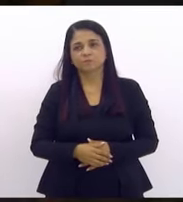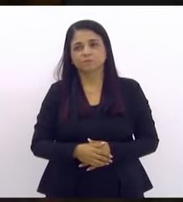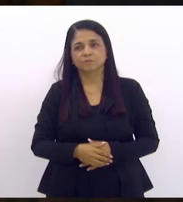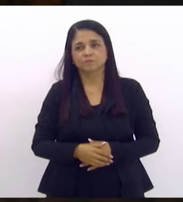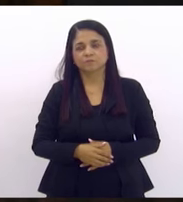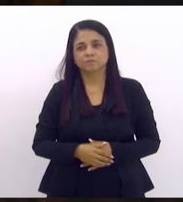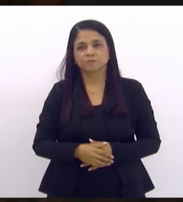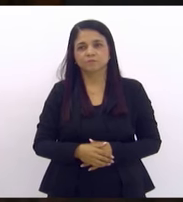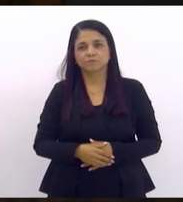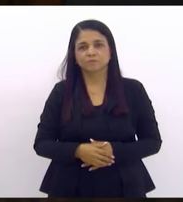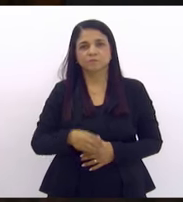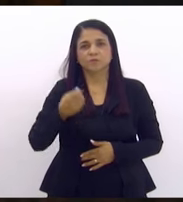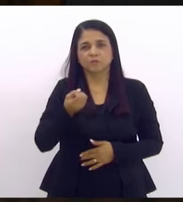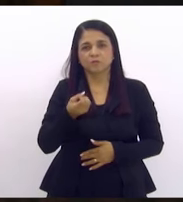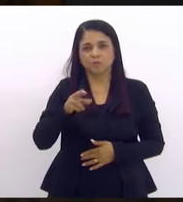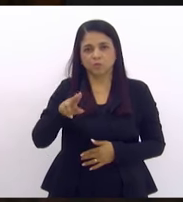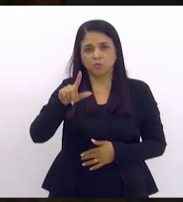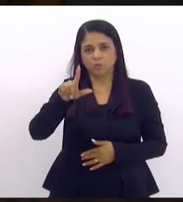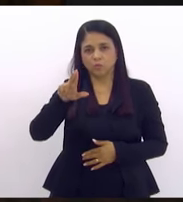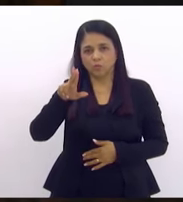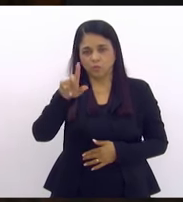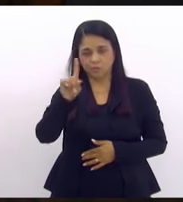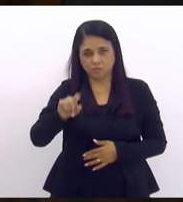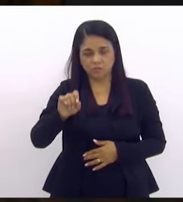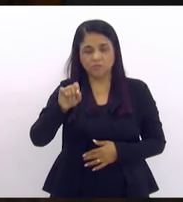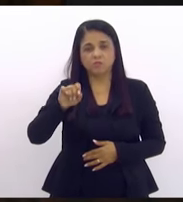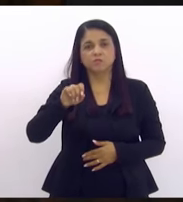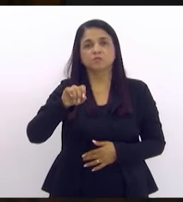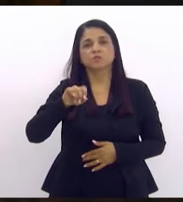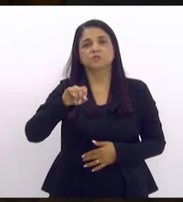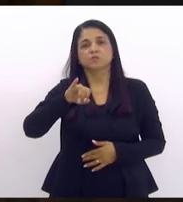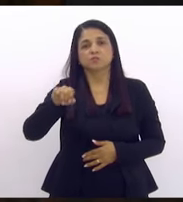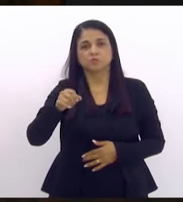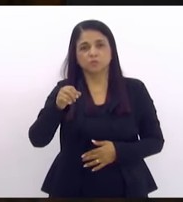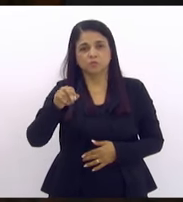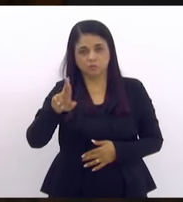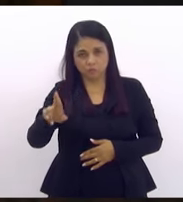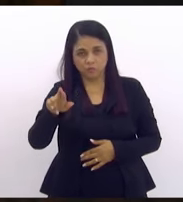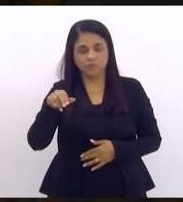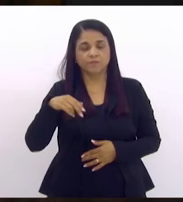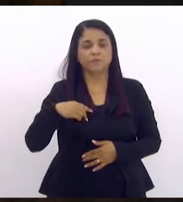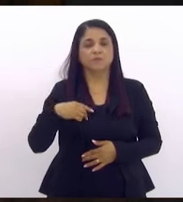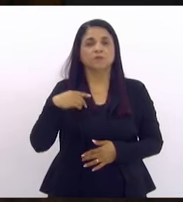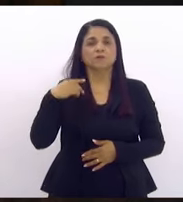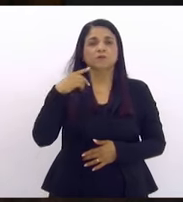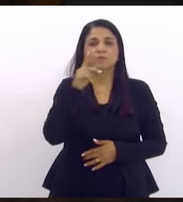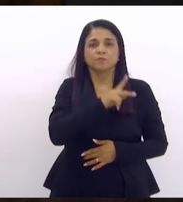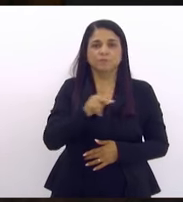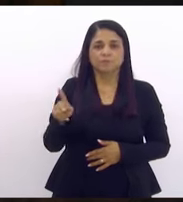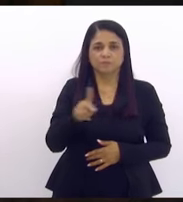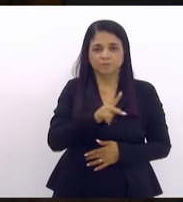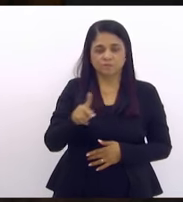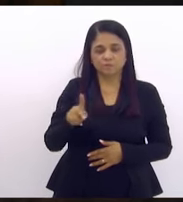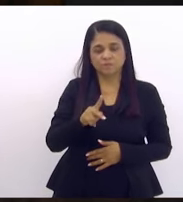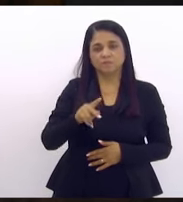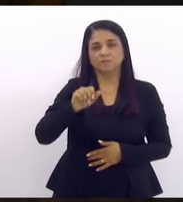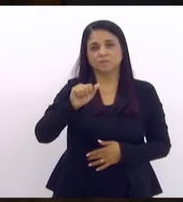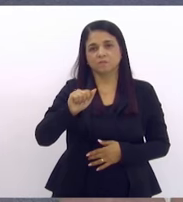Renato Dr luí Rodrigues Júnior diretor geral da escola superior de advocacia da OAB